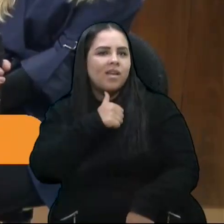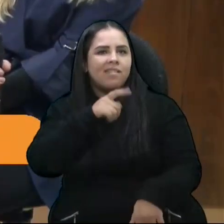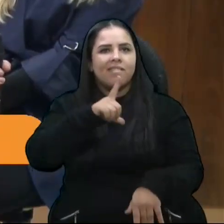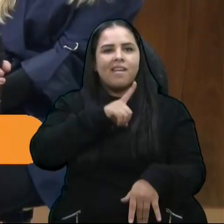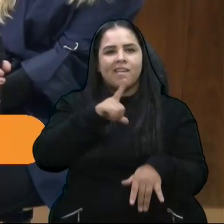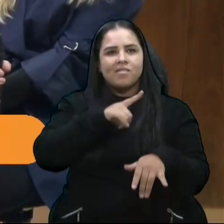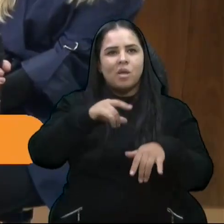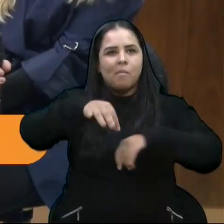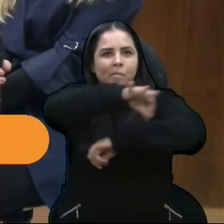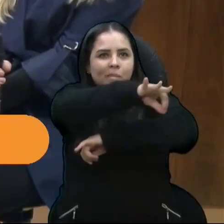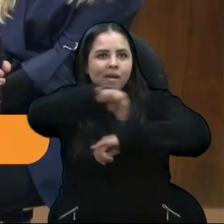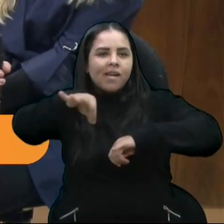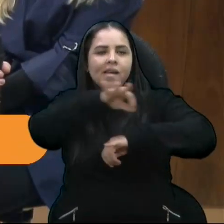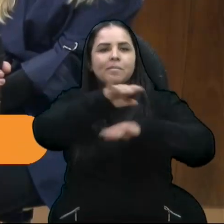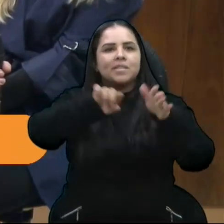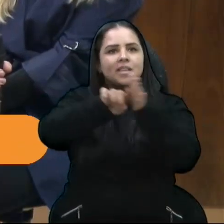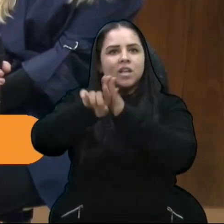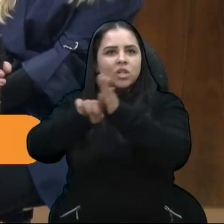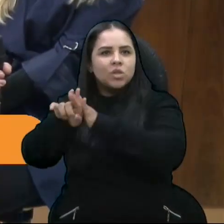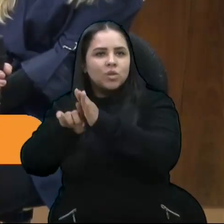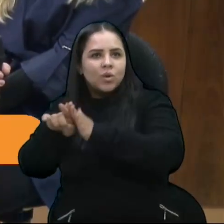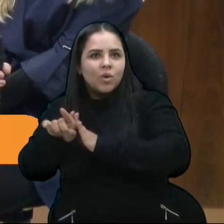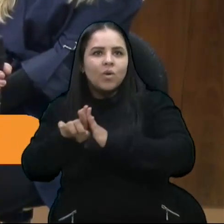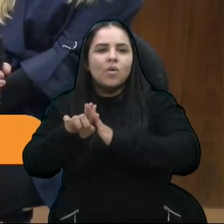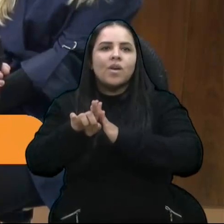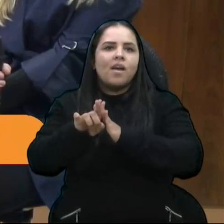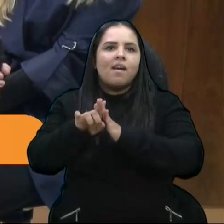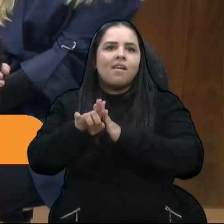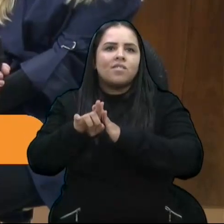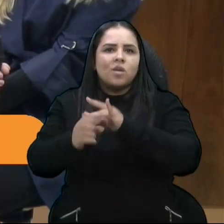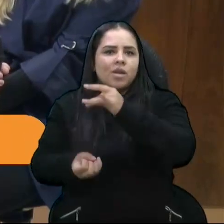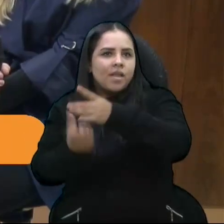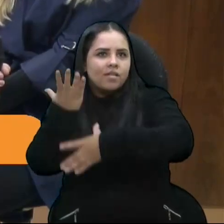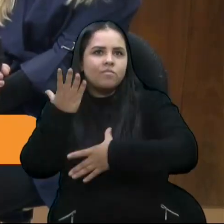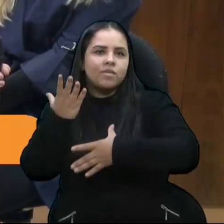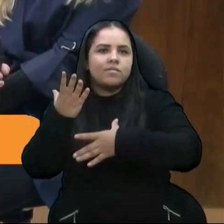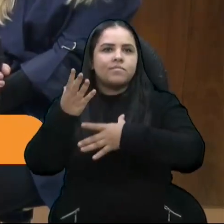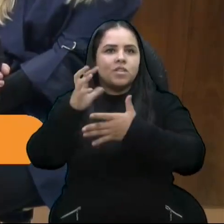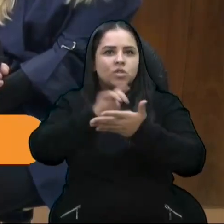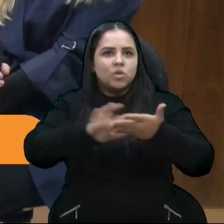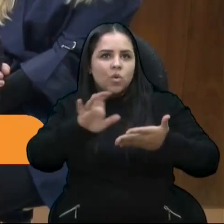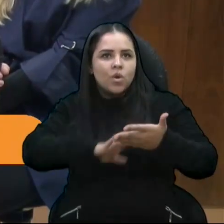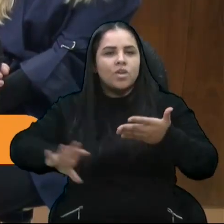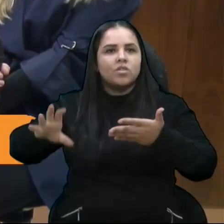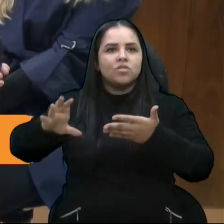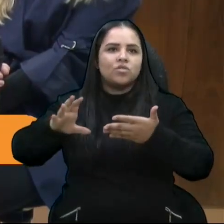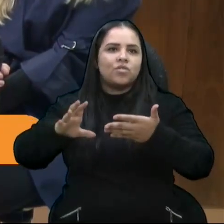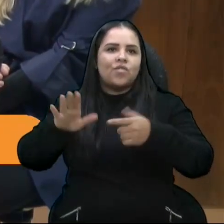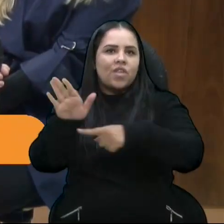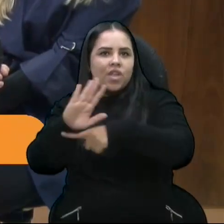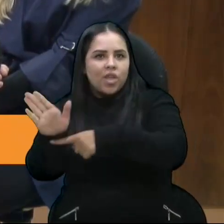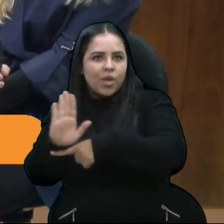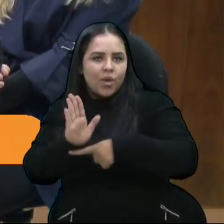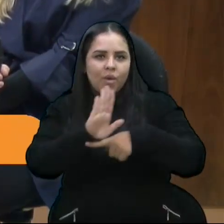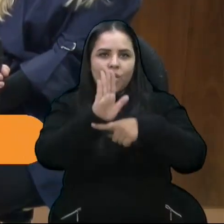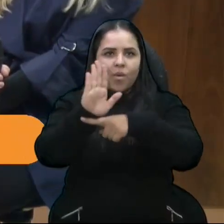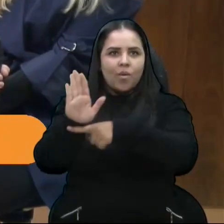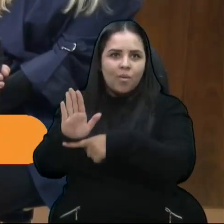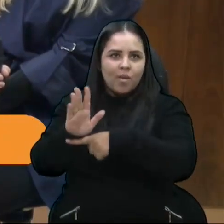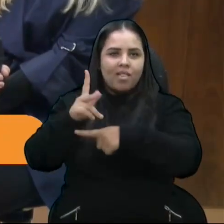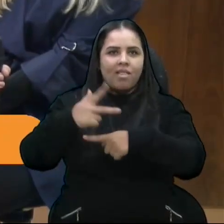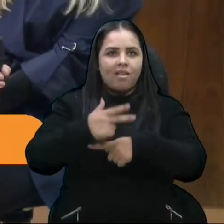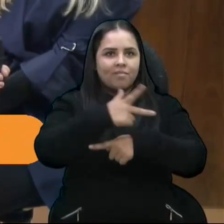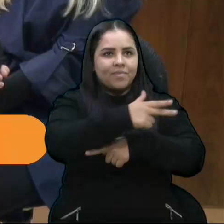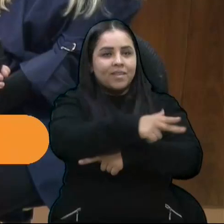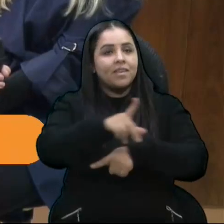fotógrafas, pesquisadoras, recepcionistas, produtoras, editoras de áudio e vídeo, que de alguma forma foram tocadas